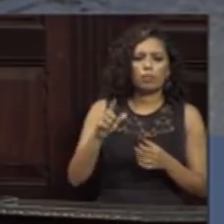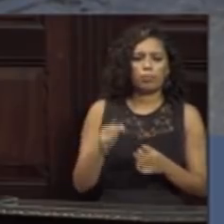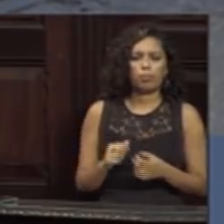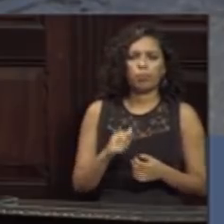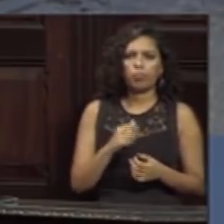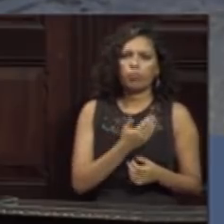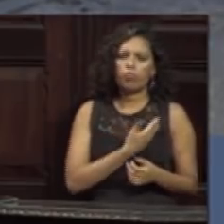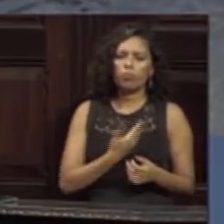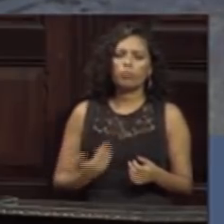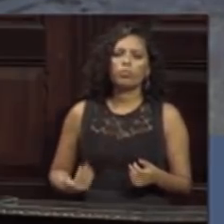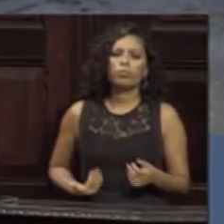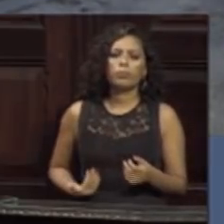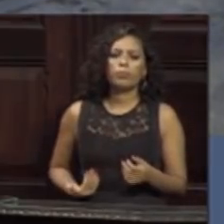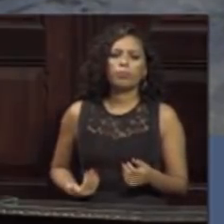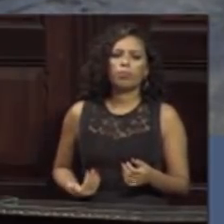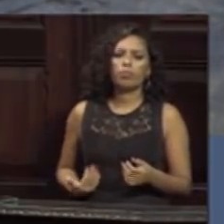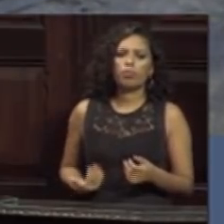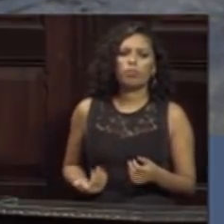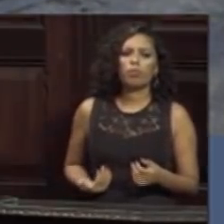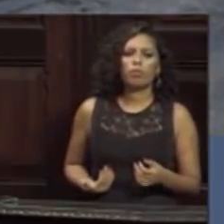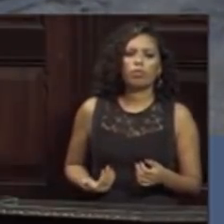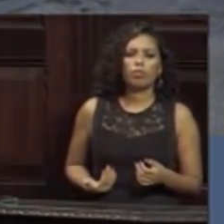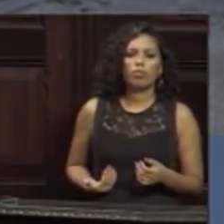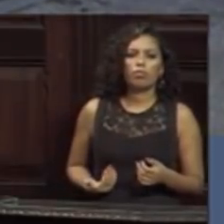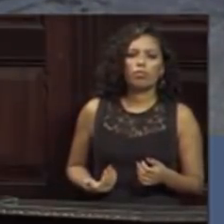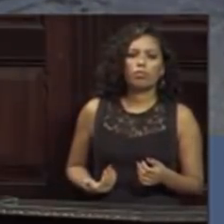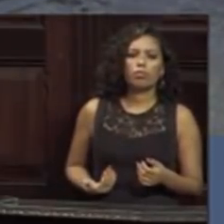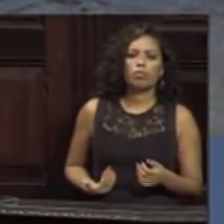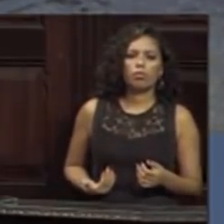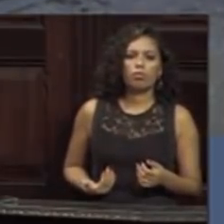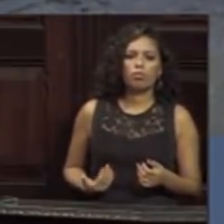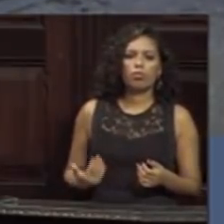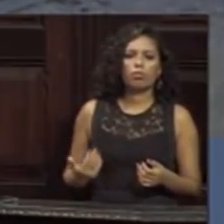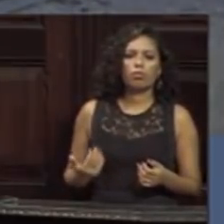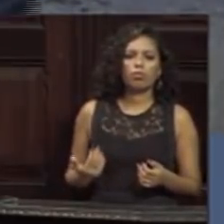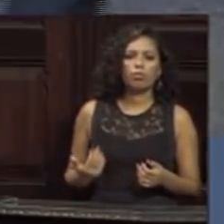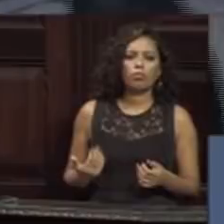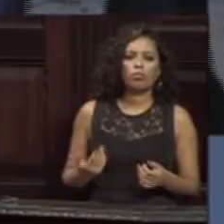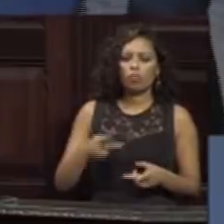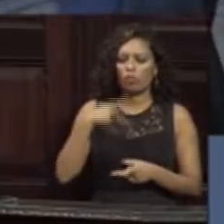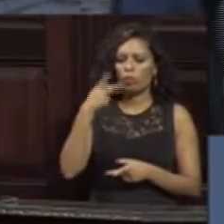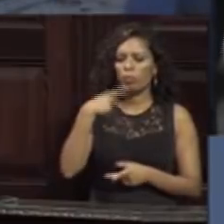presidente, hoje exaustivo debate na